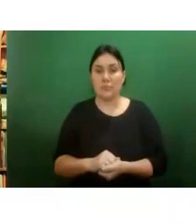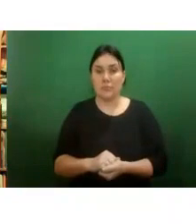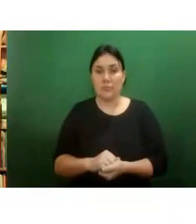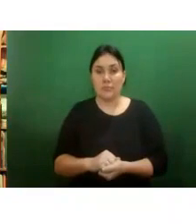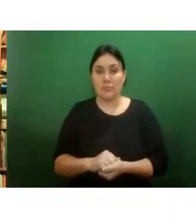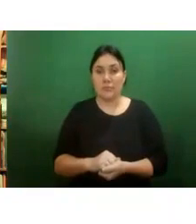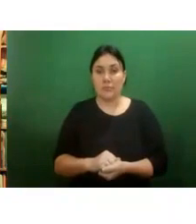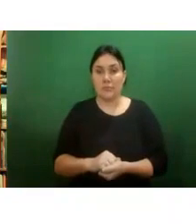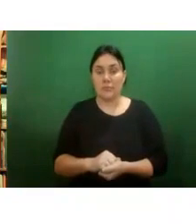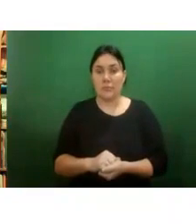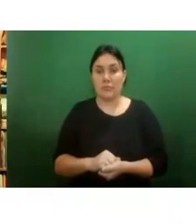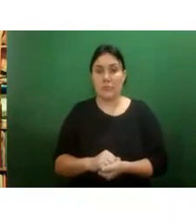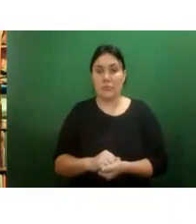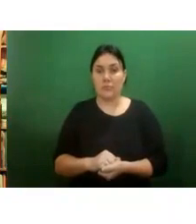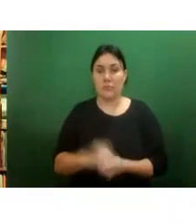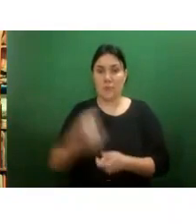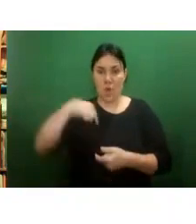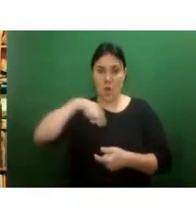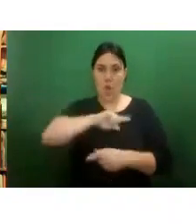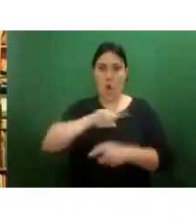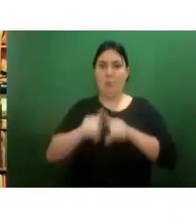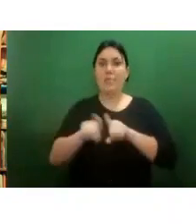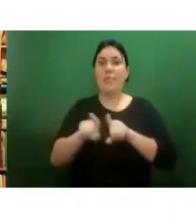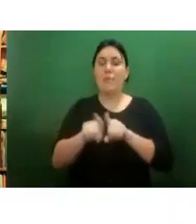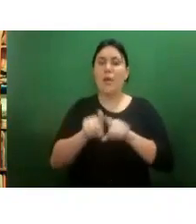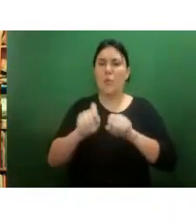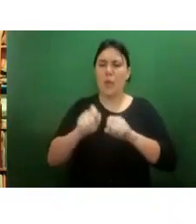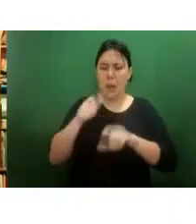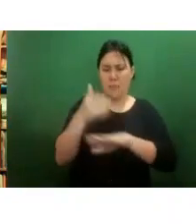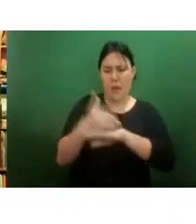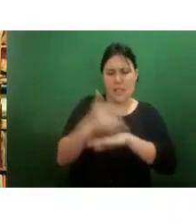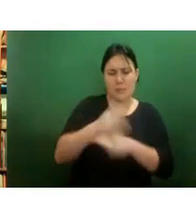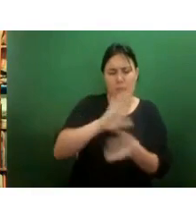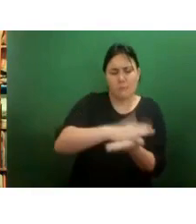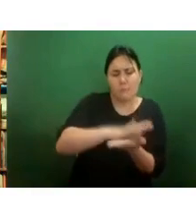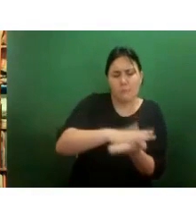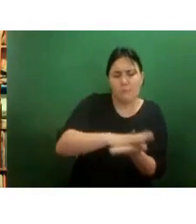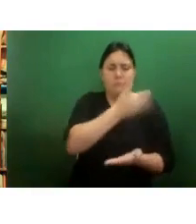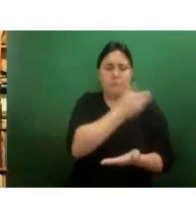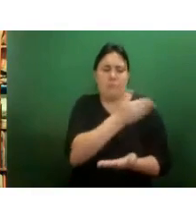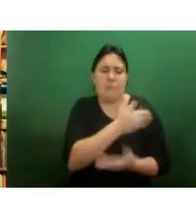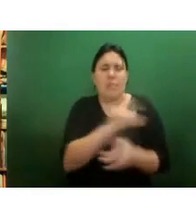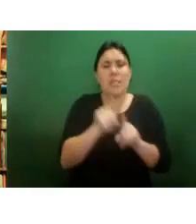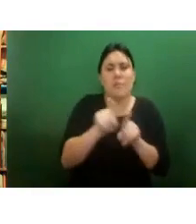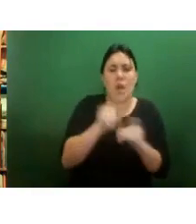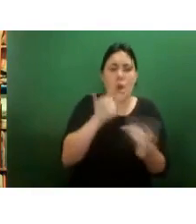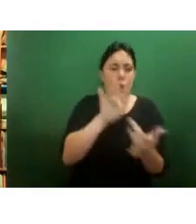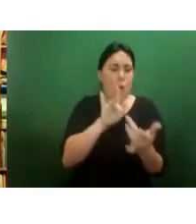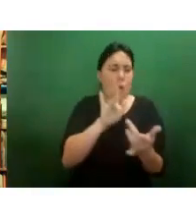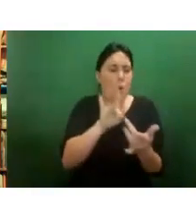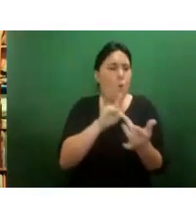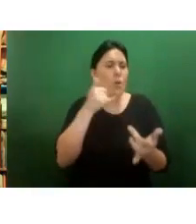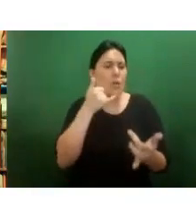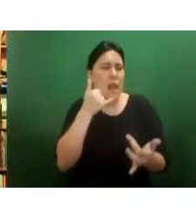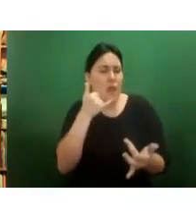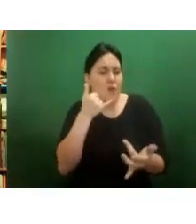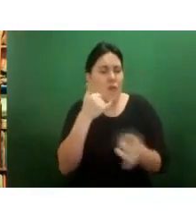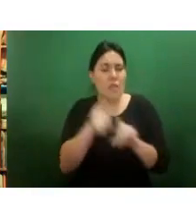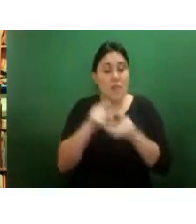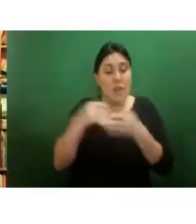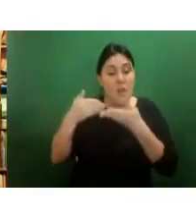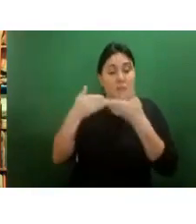também participamos dos ensaios no sambódromo, nas quadras, os contatos telefônicos, visita